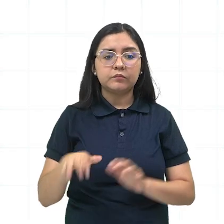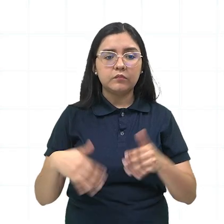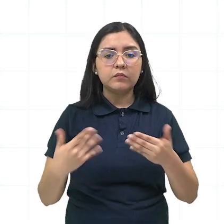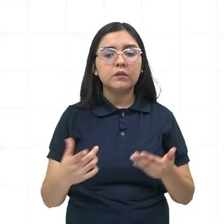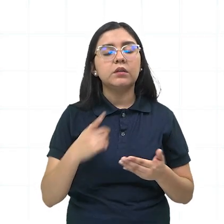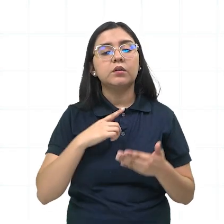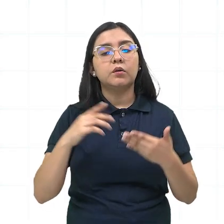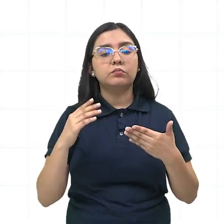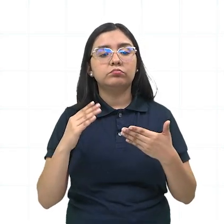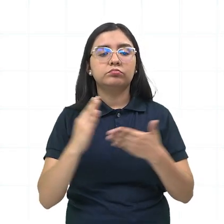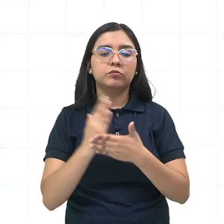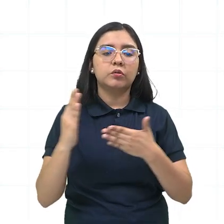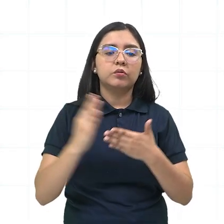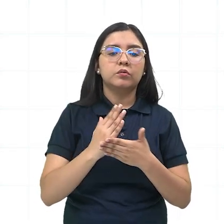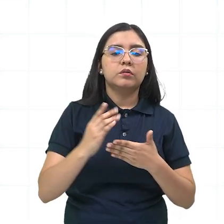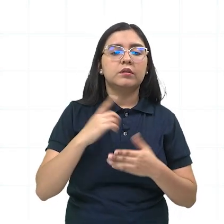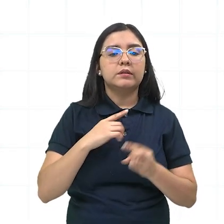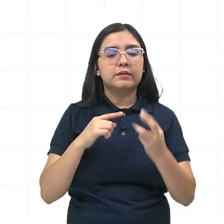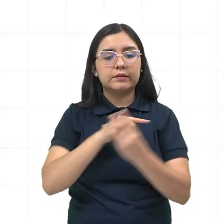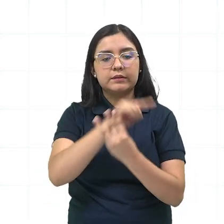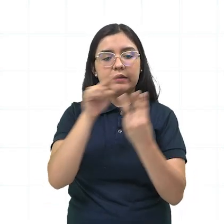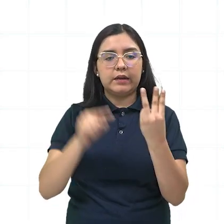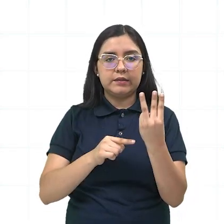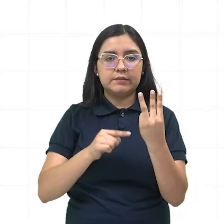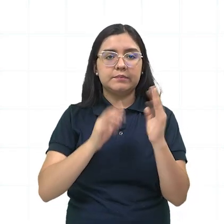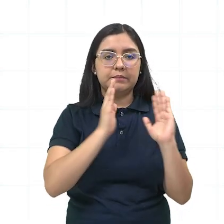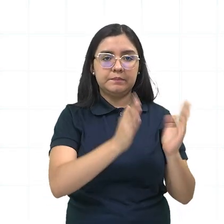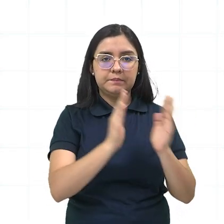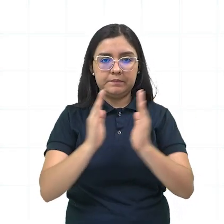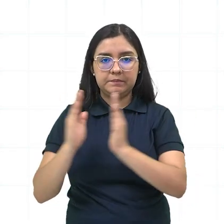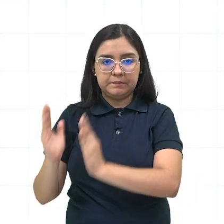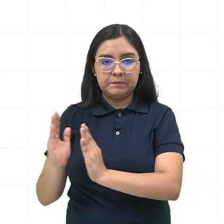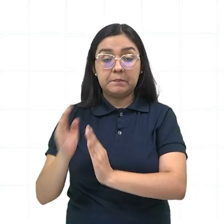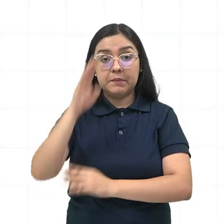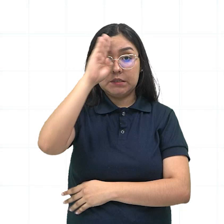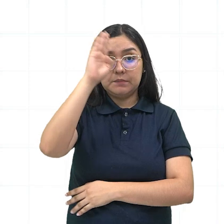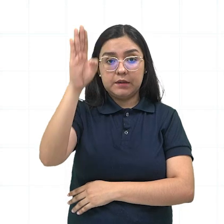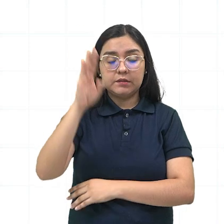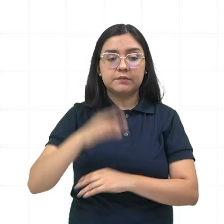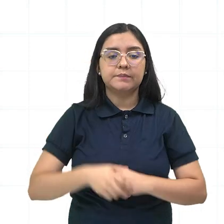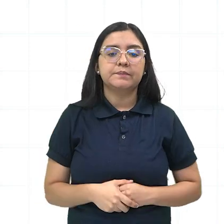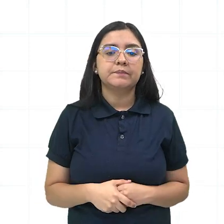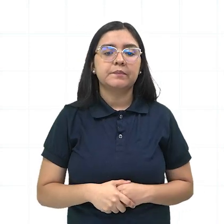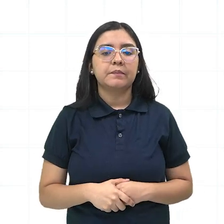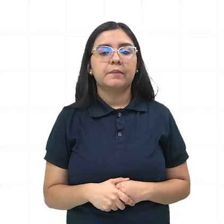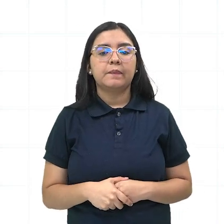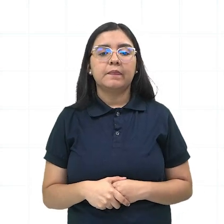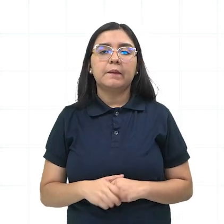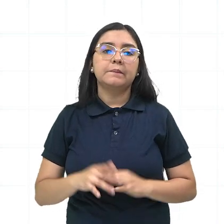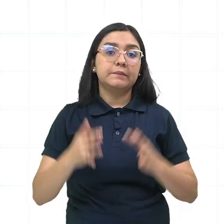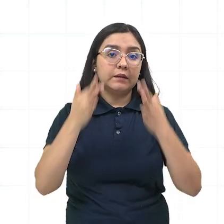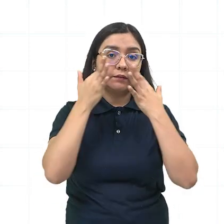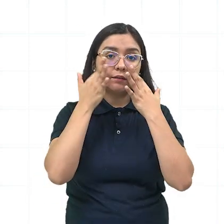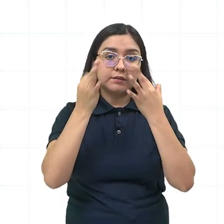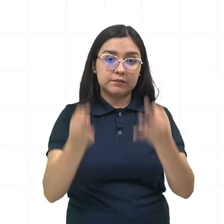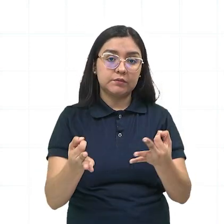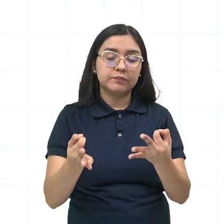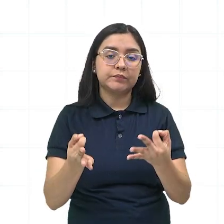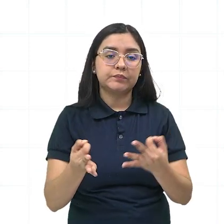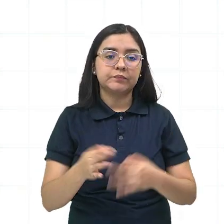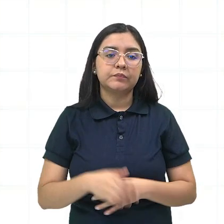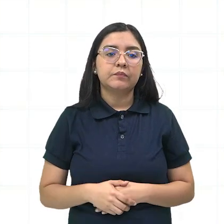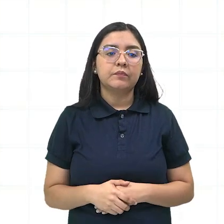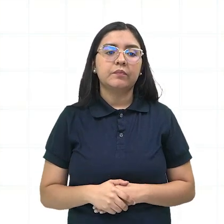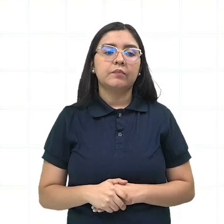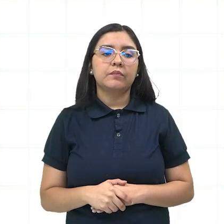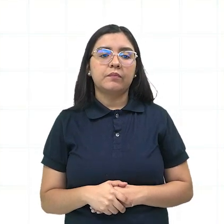ela geralmente é composta por 3 seções principais. Ou seja, preste atenção, quando